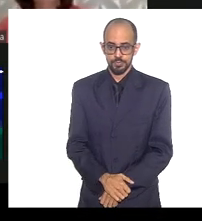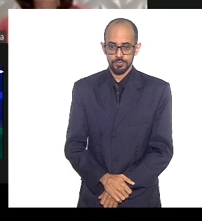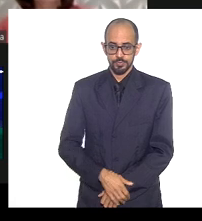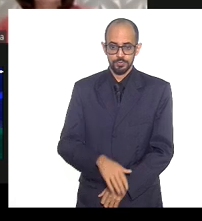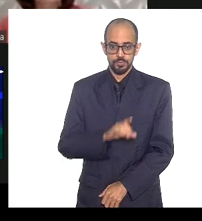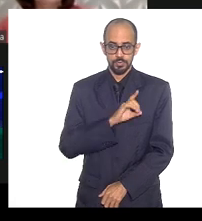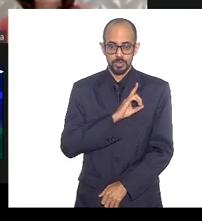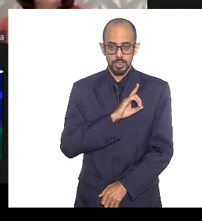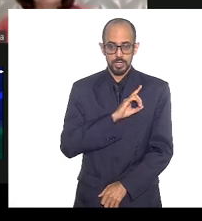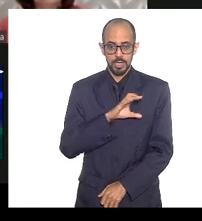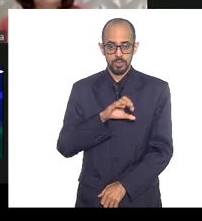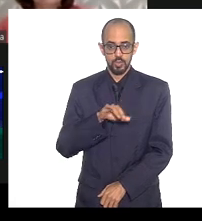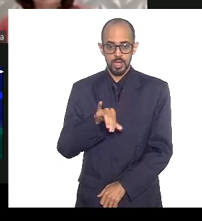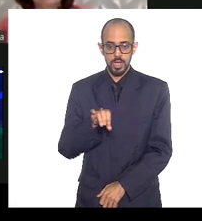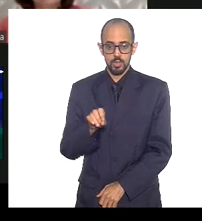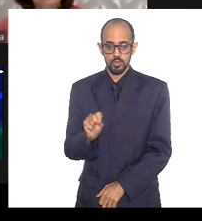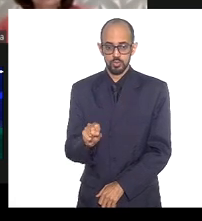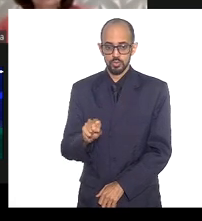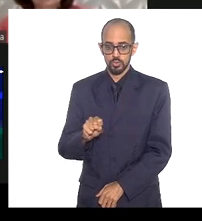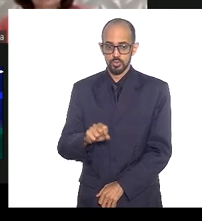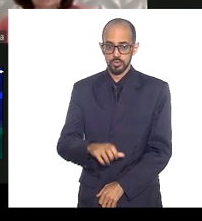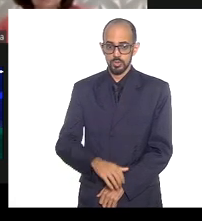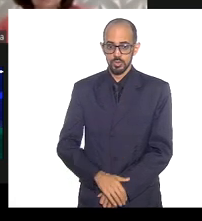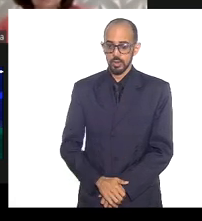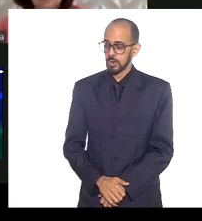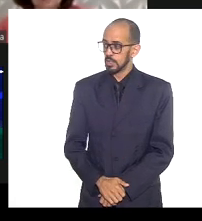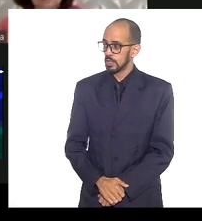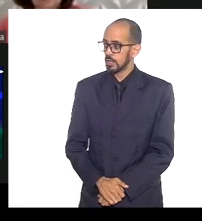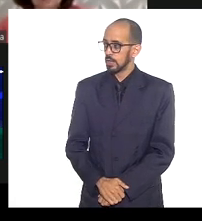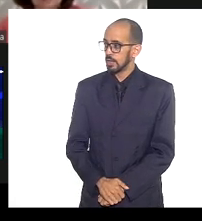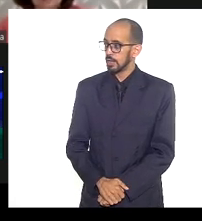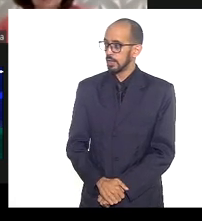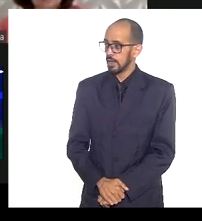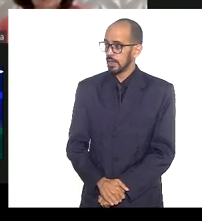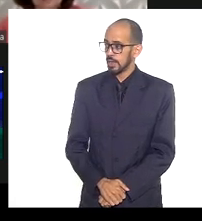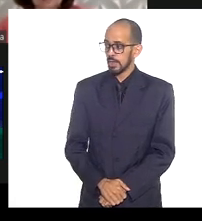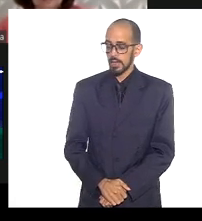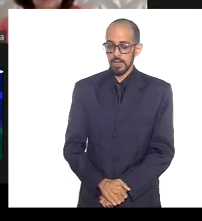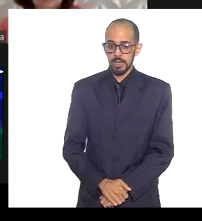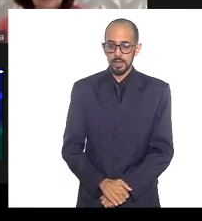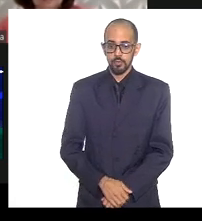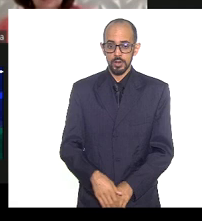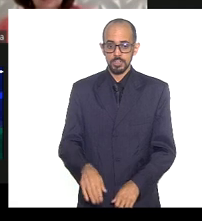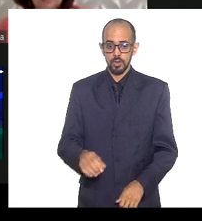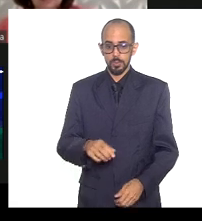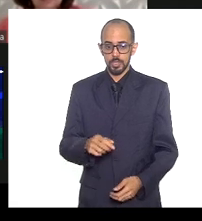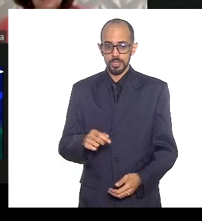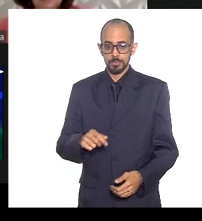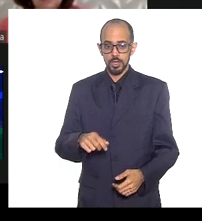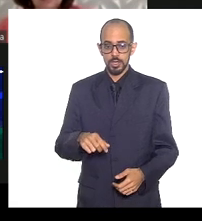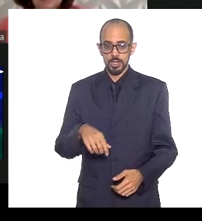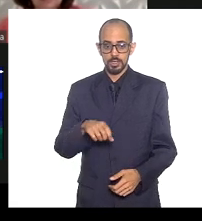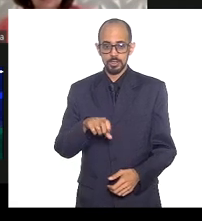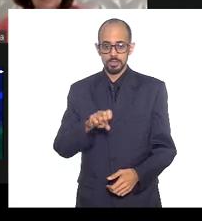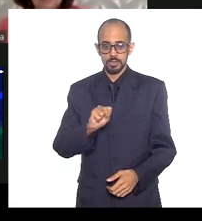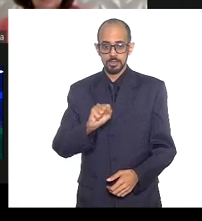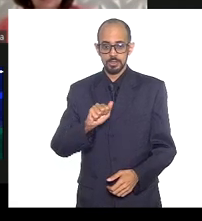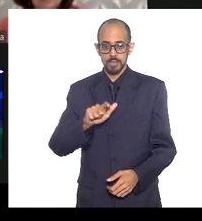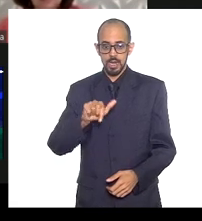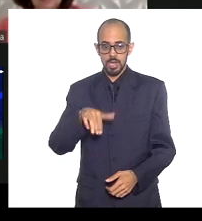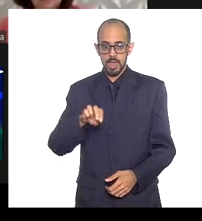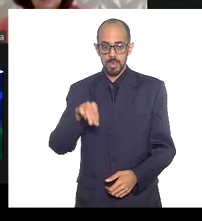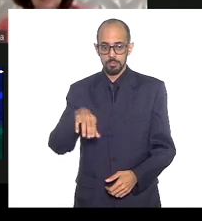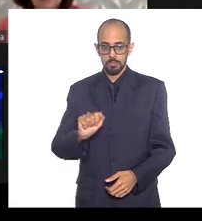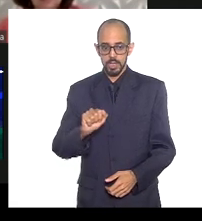Deputado delegado Carlos Augusto. Deputado Coronel Salema. Deputado Coronel